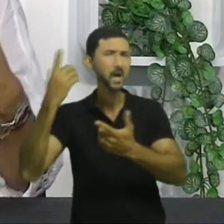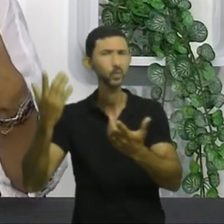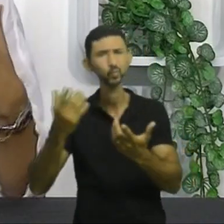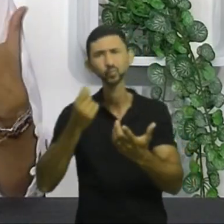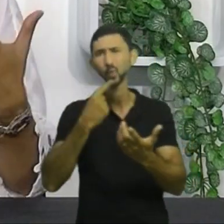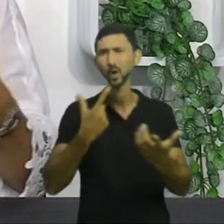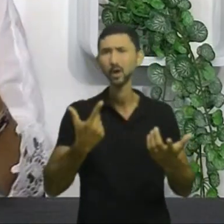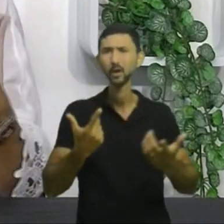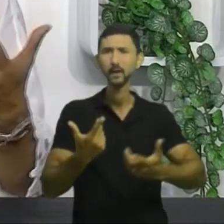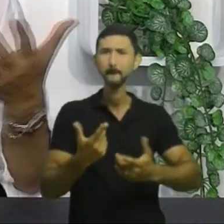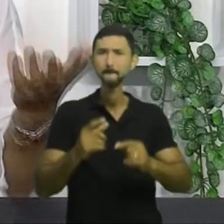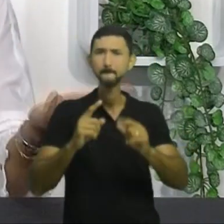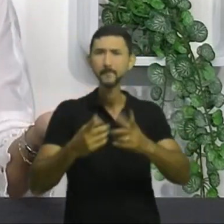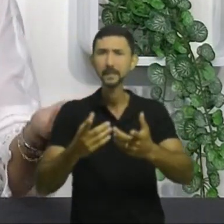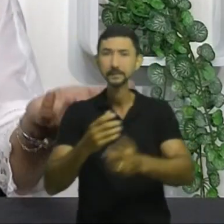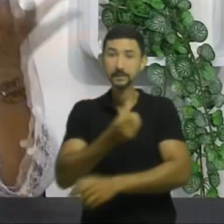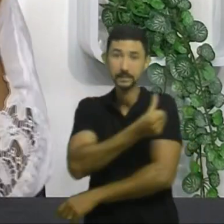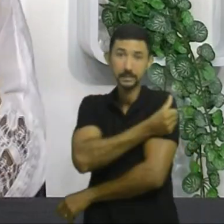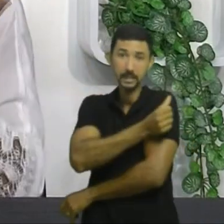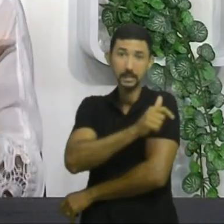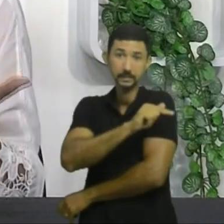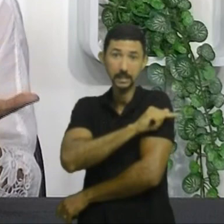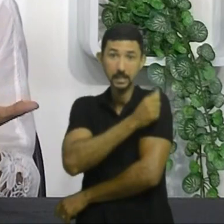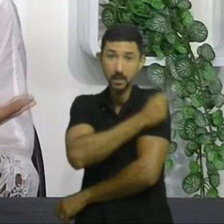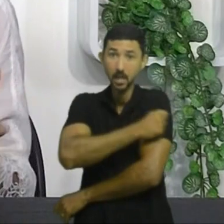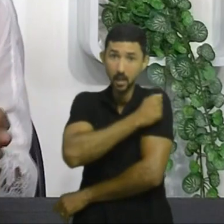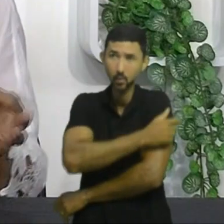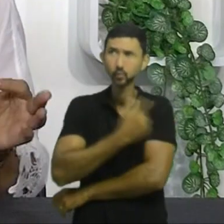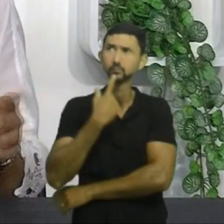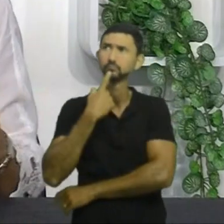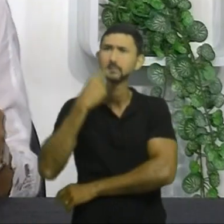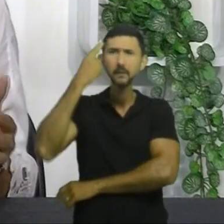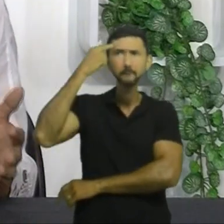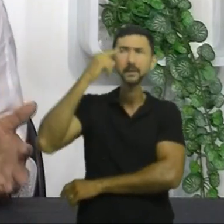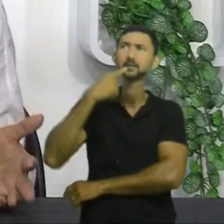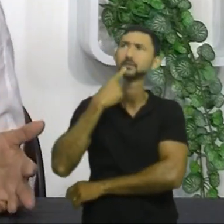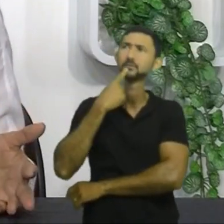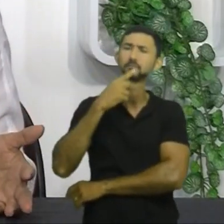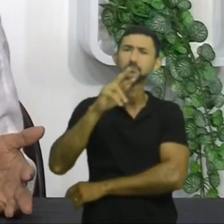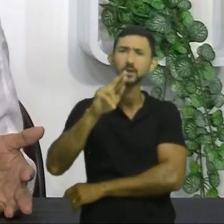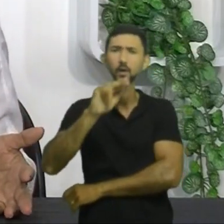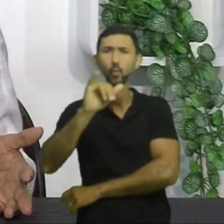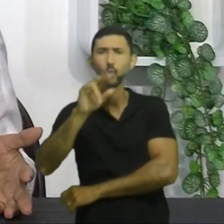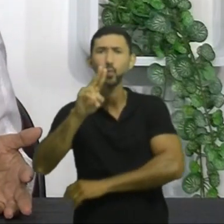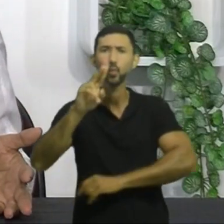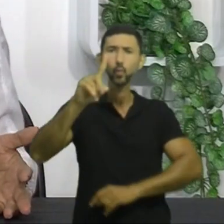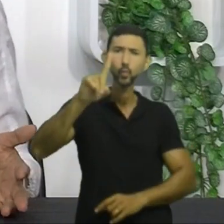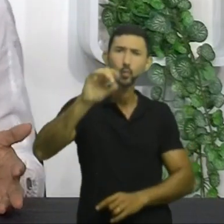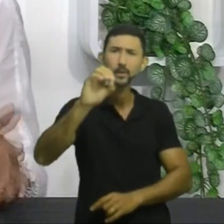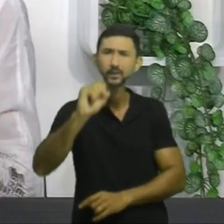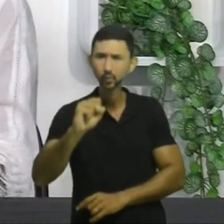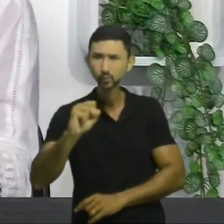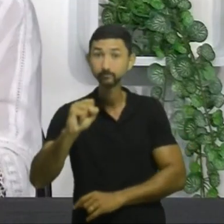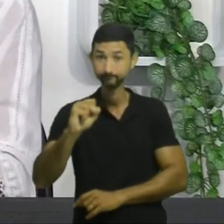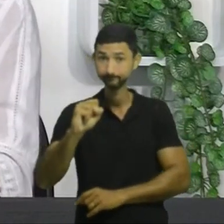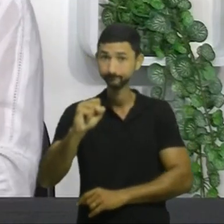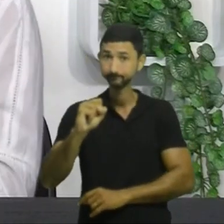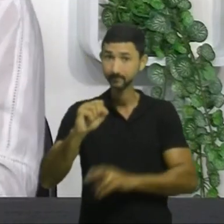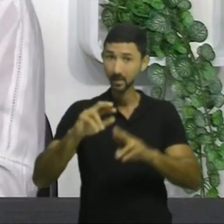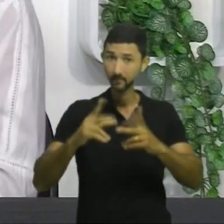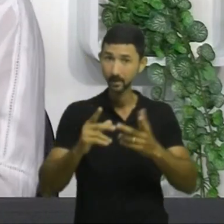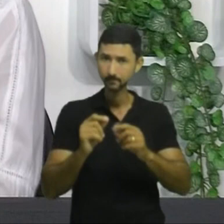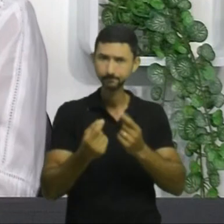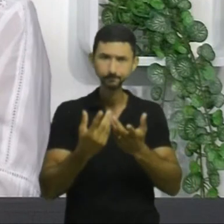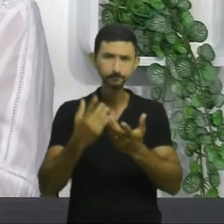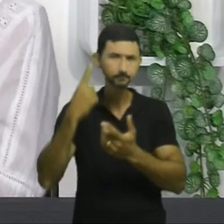já, como alunos de 6º e 7º ano, pensa, são ruídos, não é mesmo? Tá? E aí a gente agora